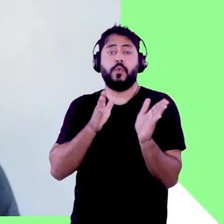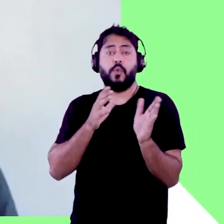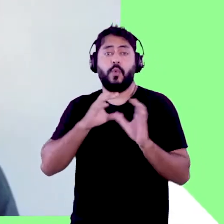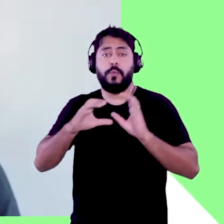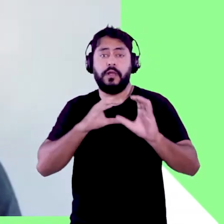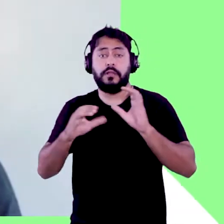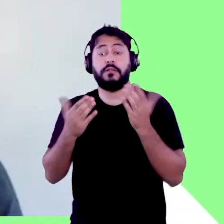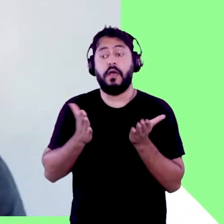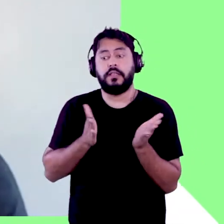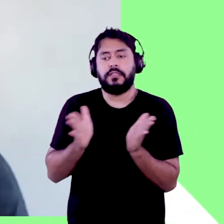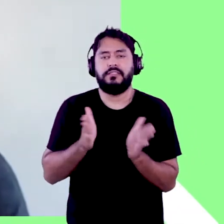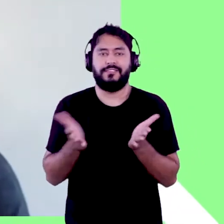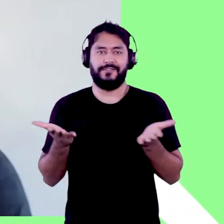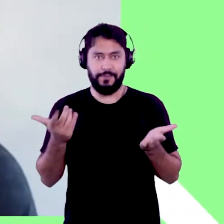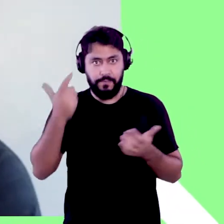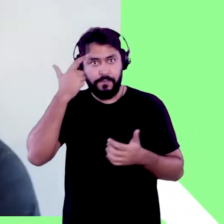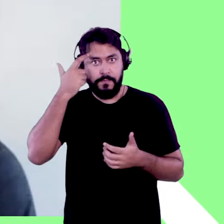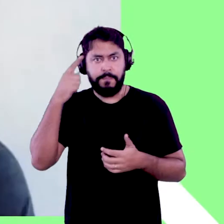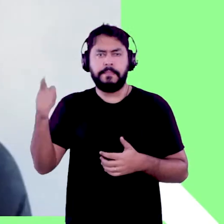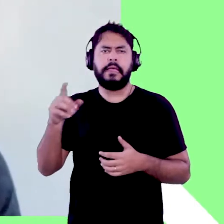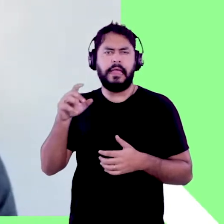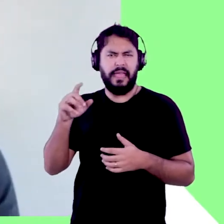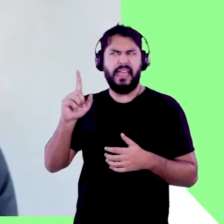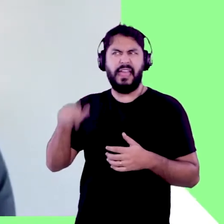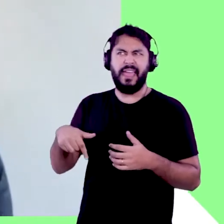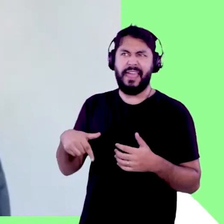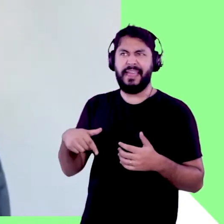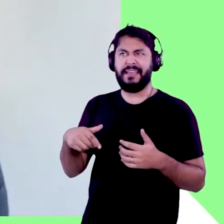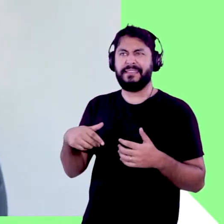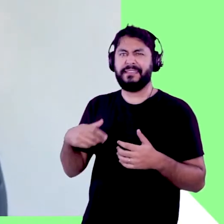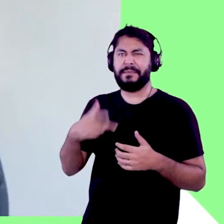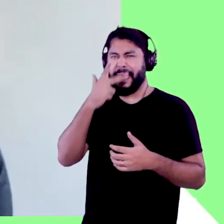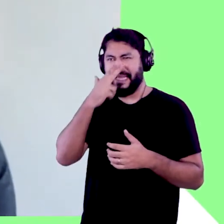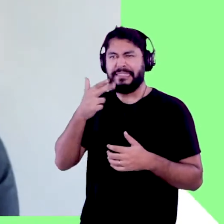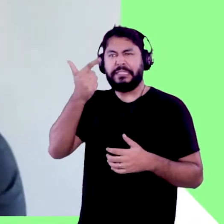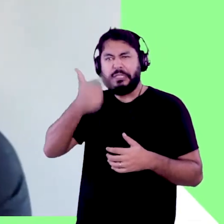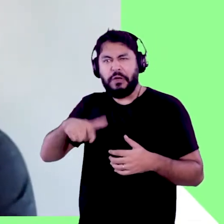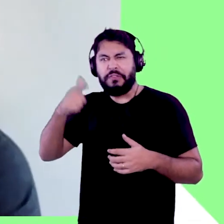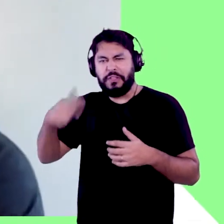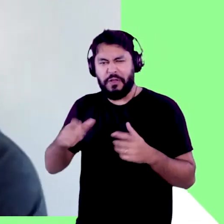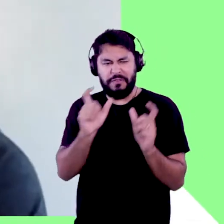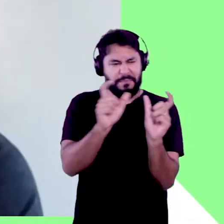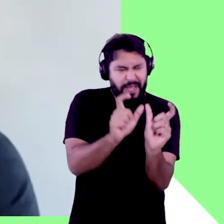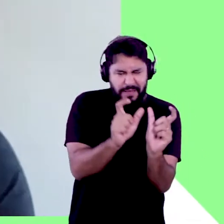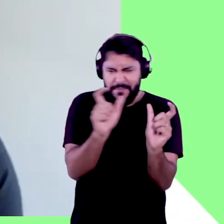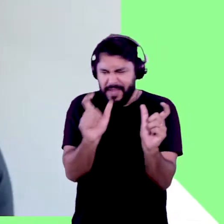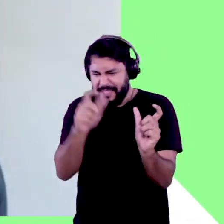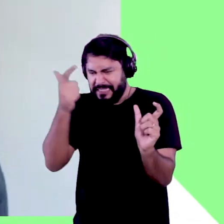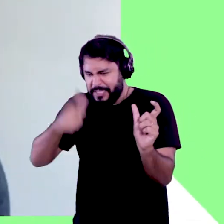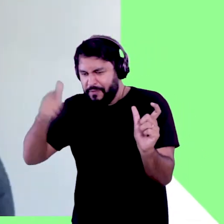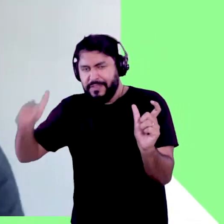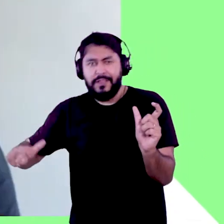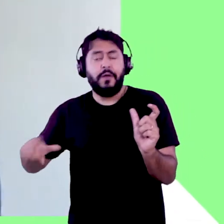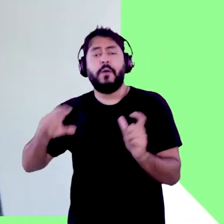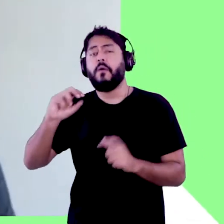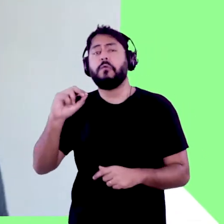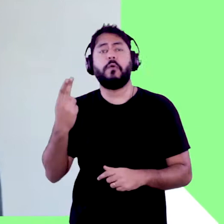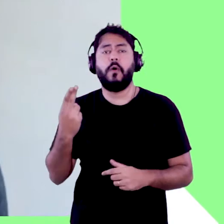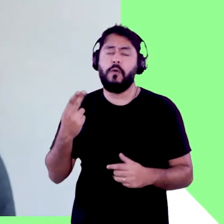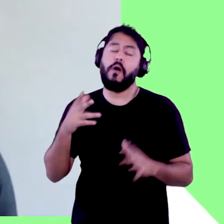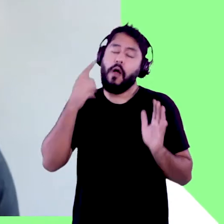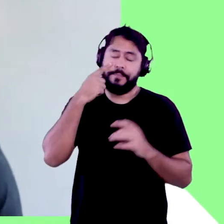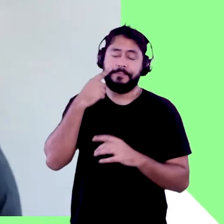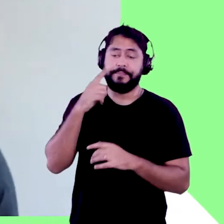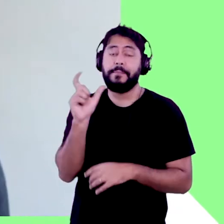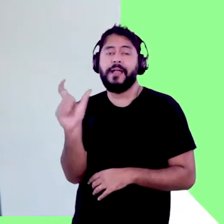acessível. Se isso é um pleonasmo ou é uma vertente do design. Então, assim, pleonasmo, para quem não está